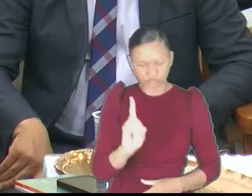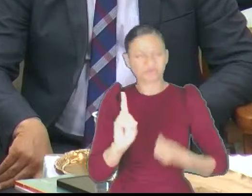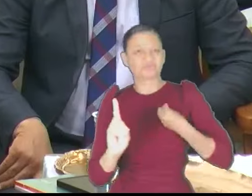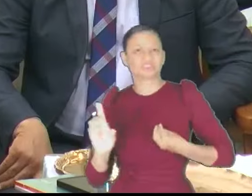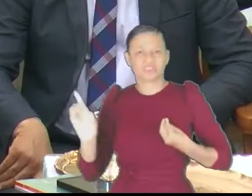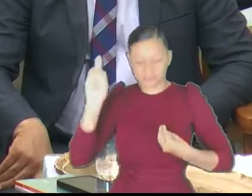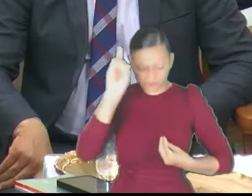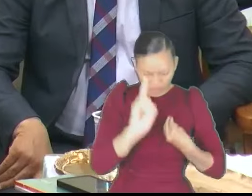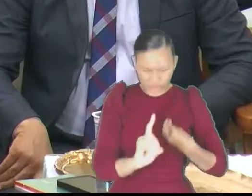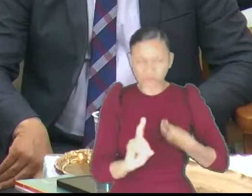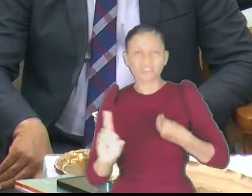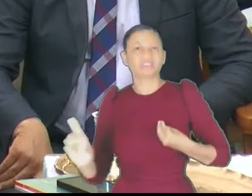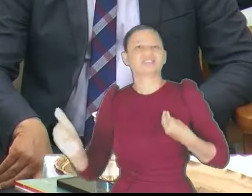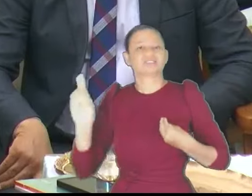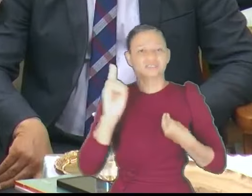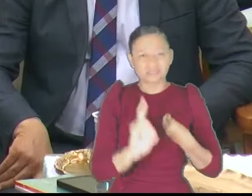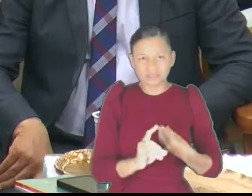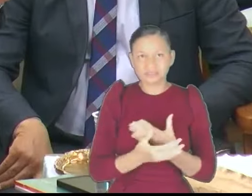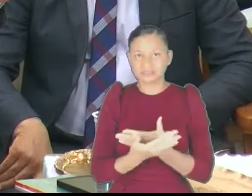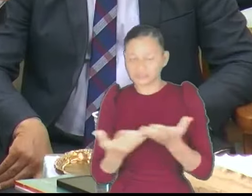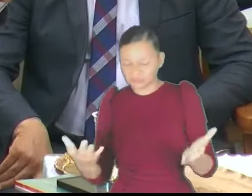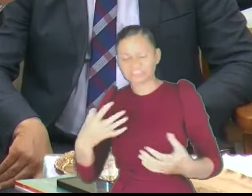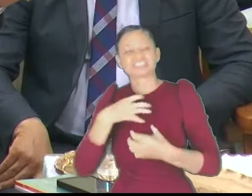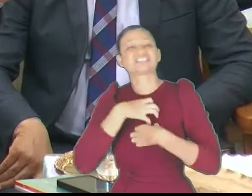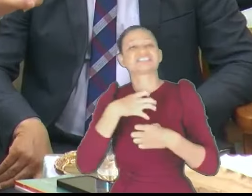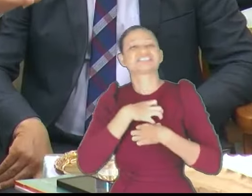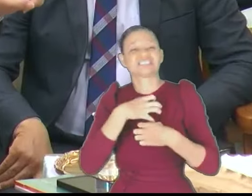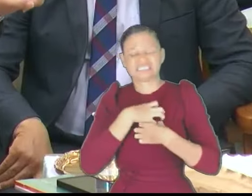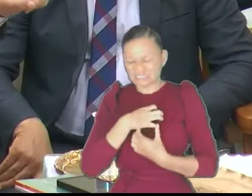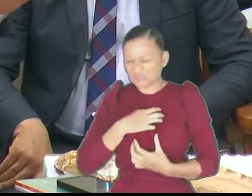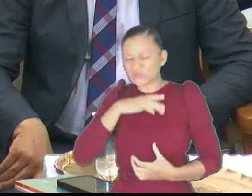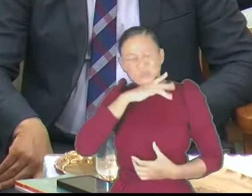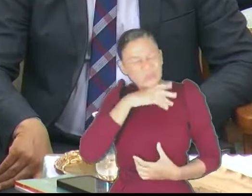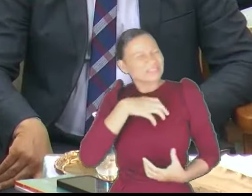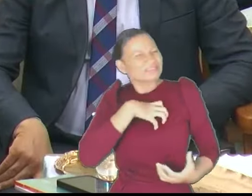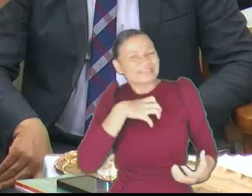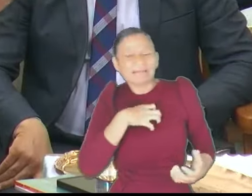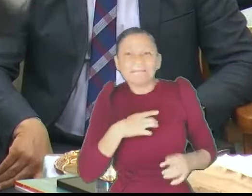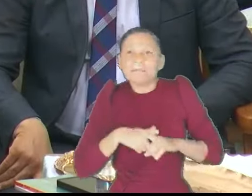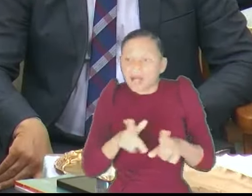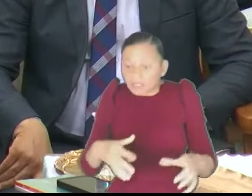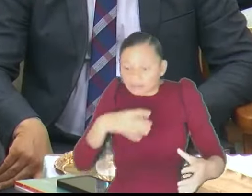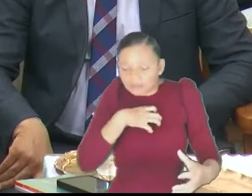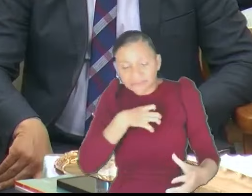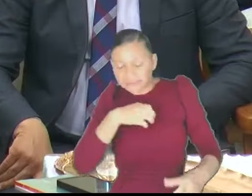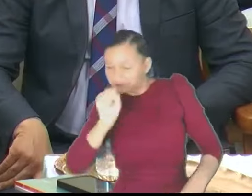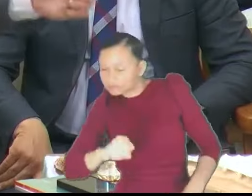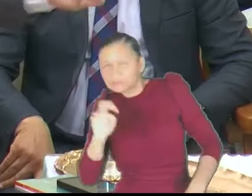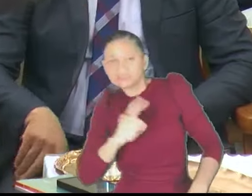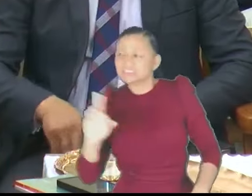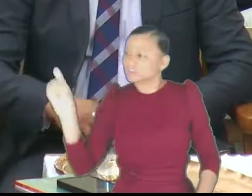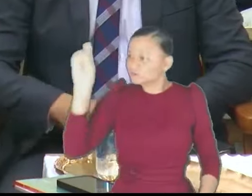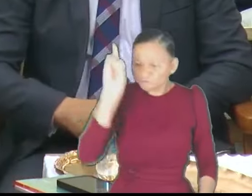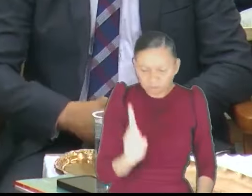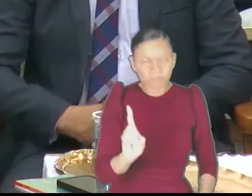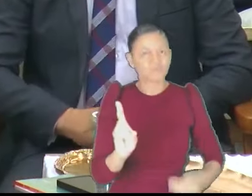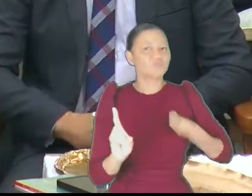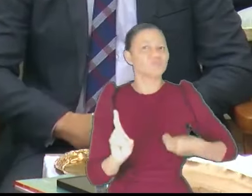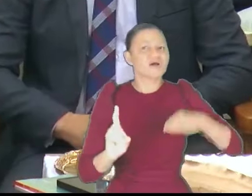ele está, ele está. Então se eu tiver sentido, tem dia que a gente está ruim de sentimento, mas com sentimento ou não, ele está.